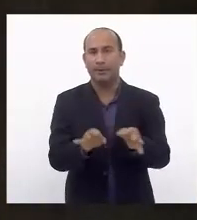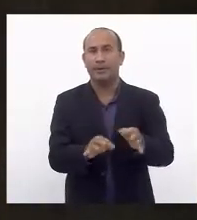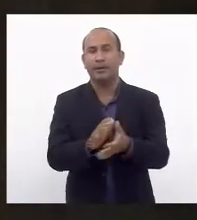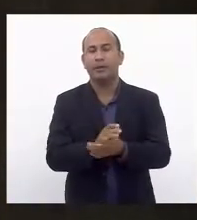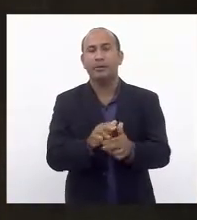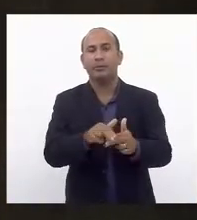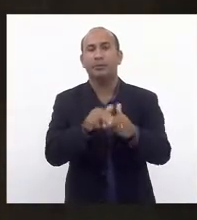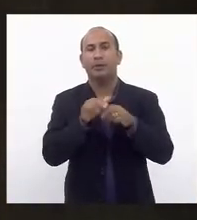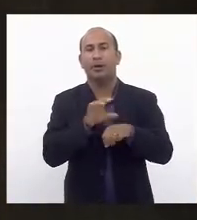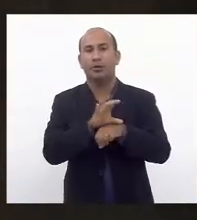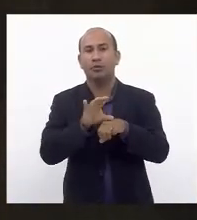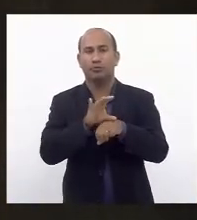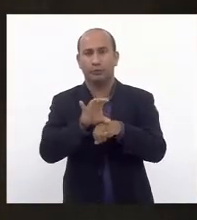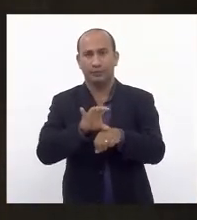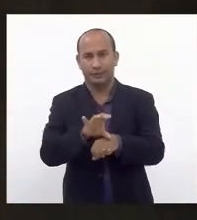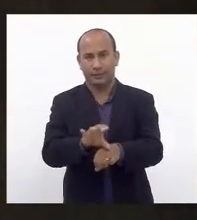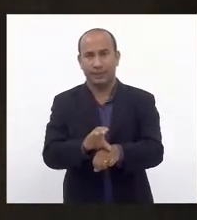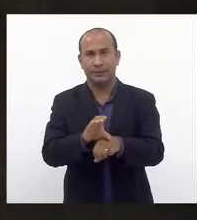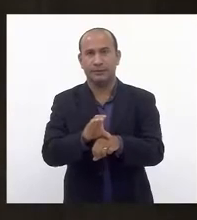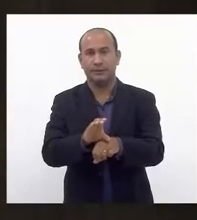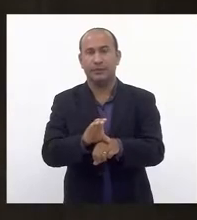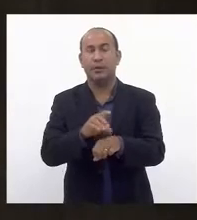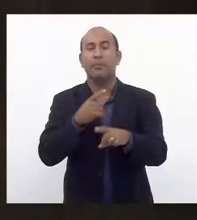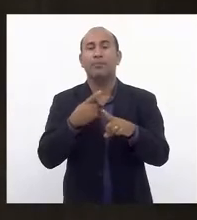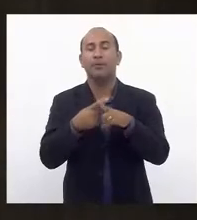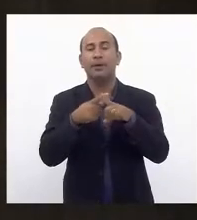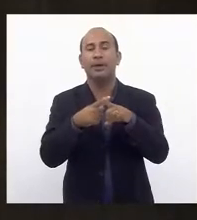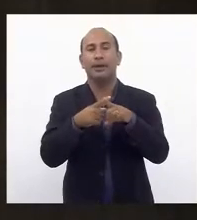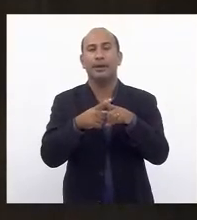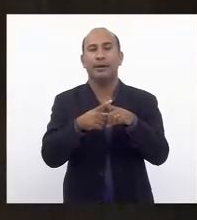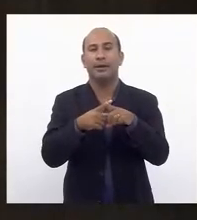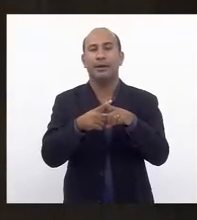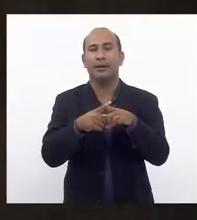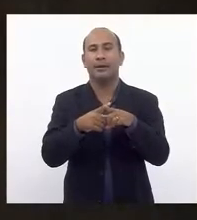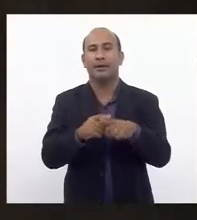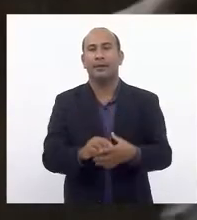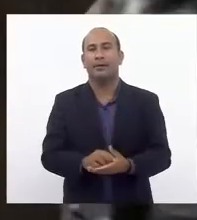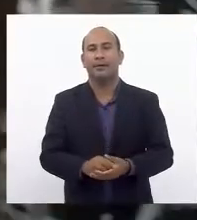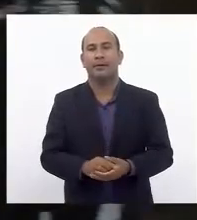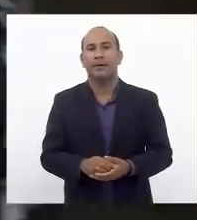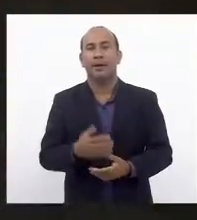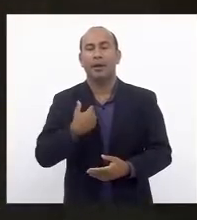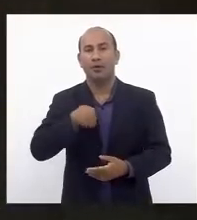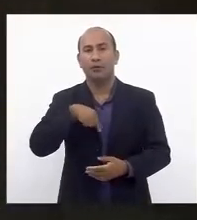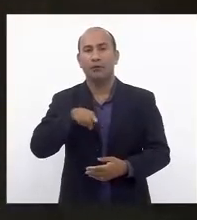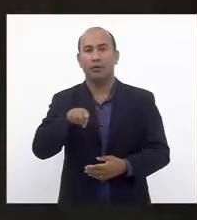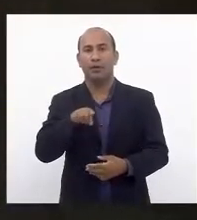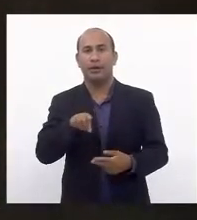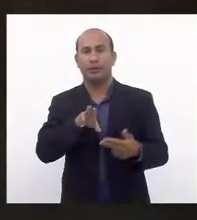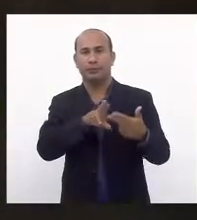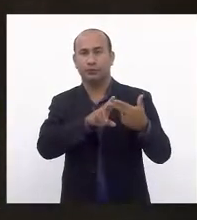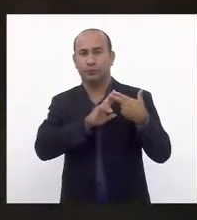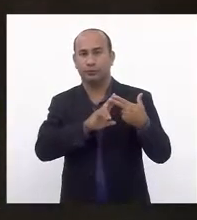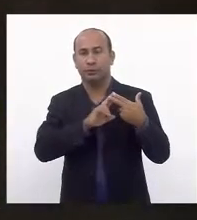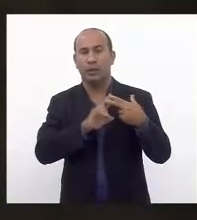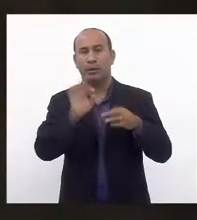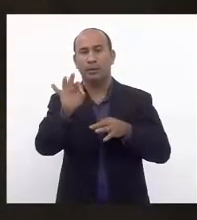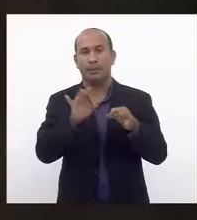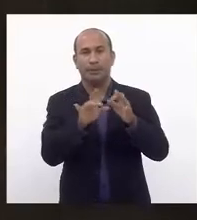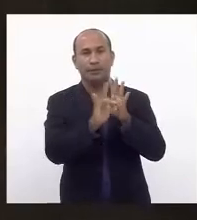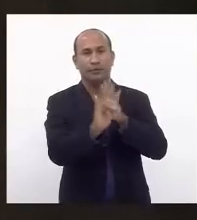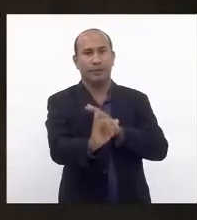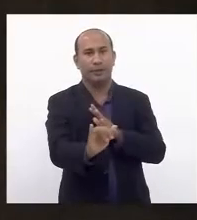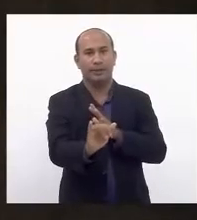da constitucionalidade. Porque uma vez eu fui autor de um projeto de